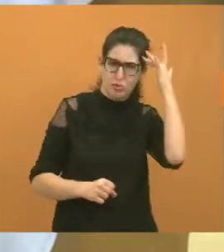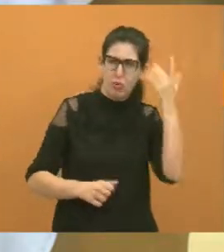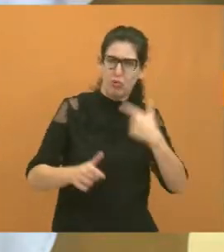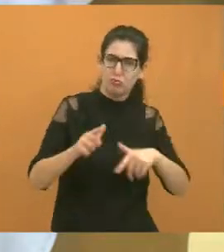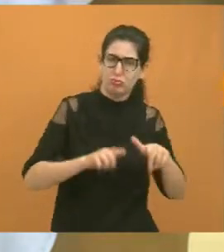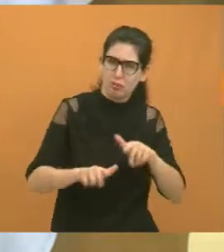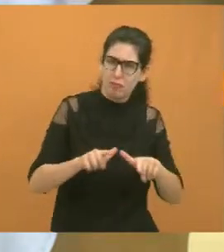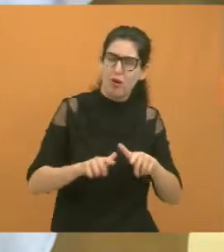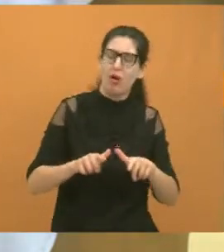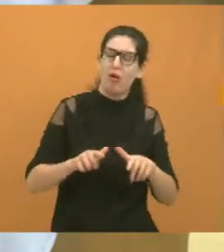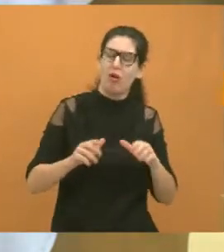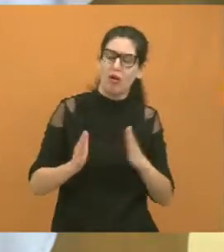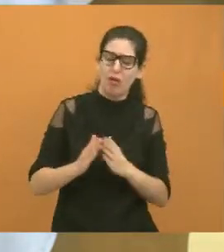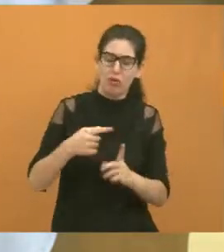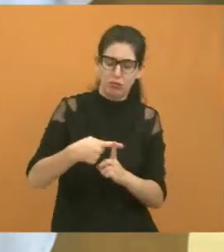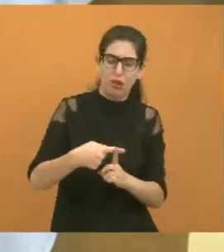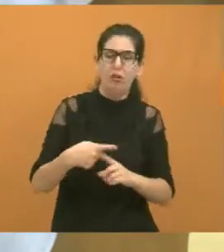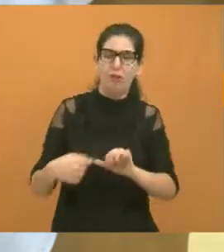comunidade São João,